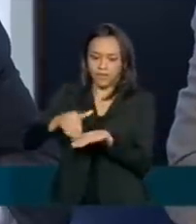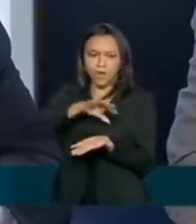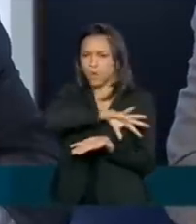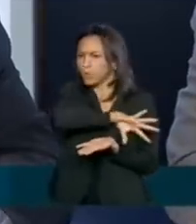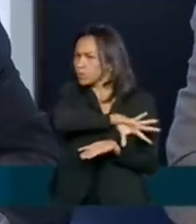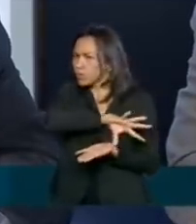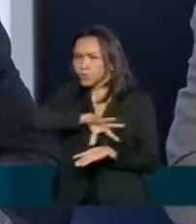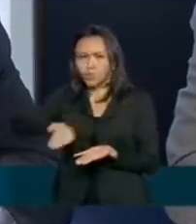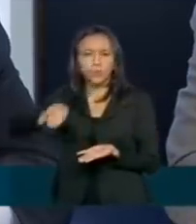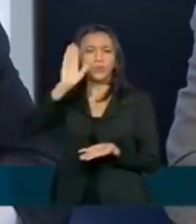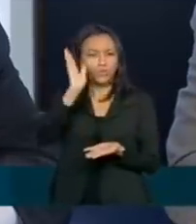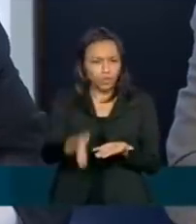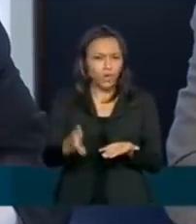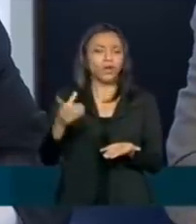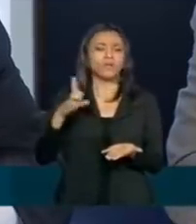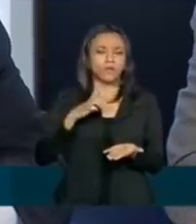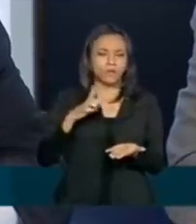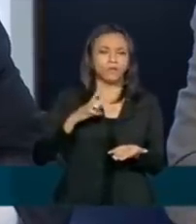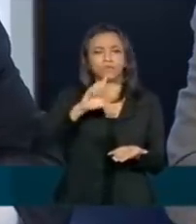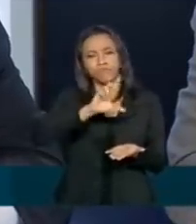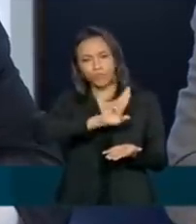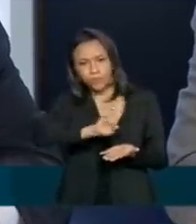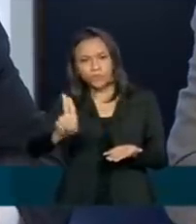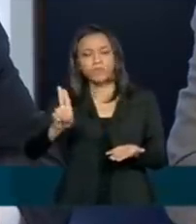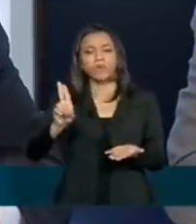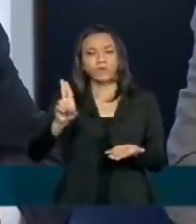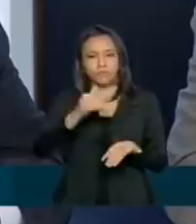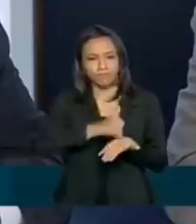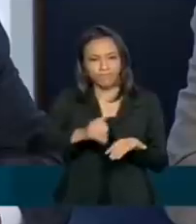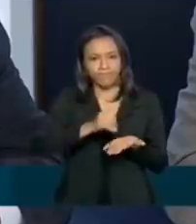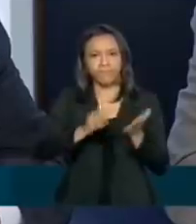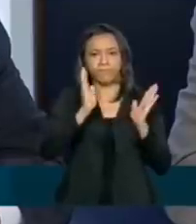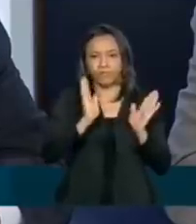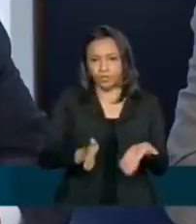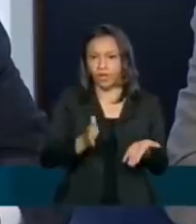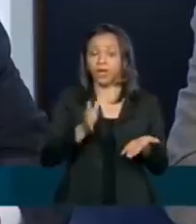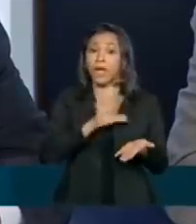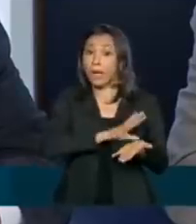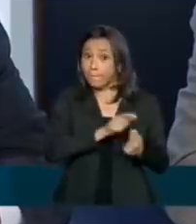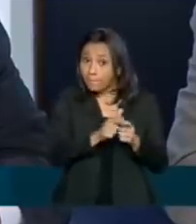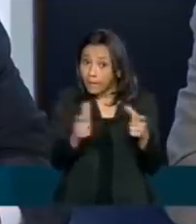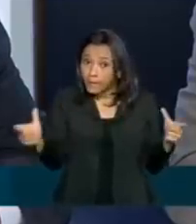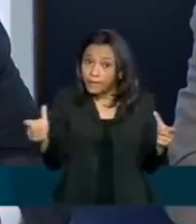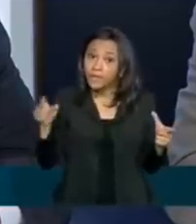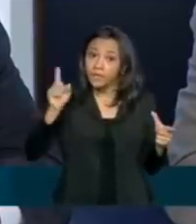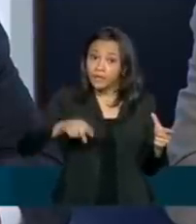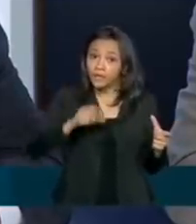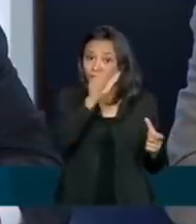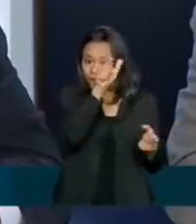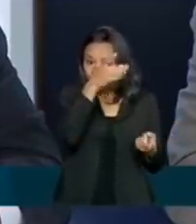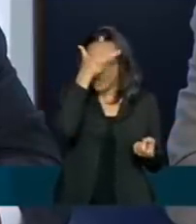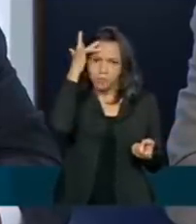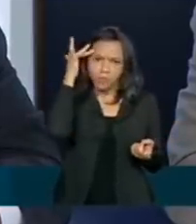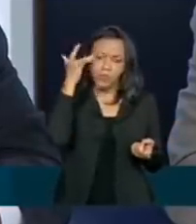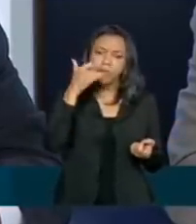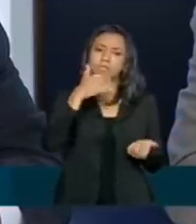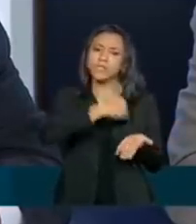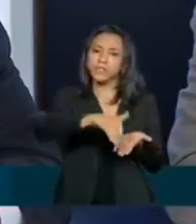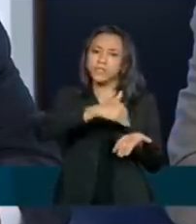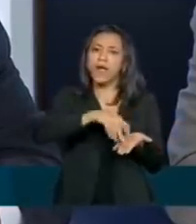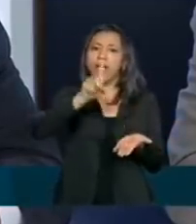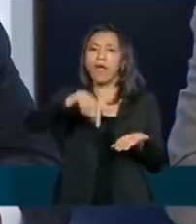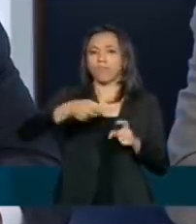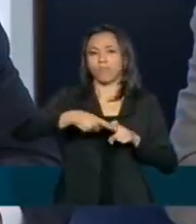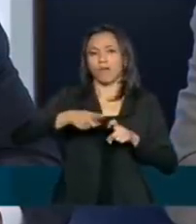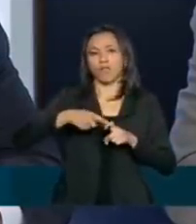ou nomeados ou indicados, e a sua grande maioria é médica. Tenho apenas um